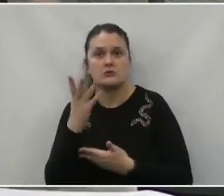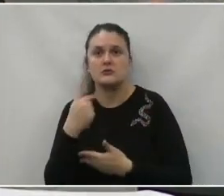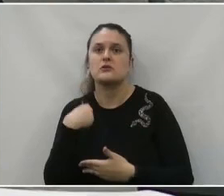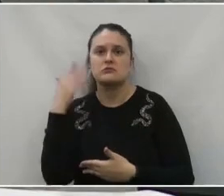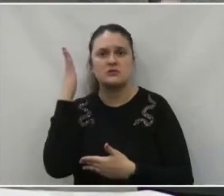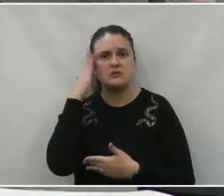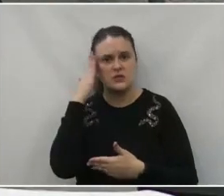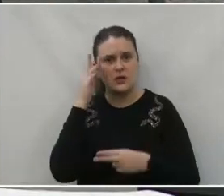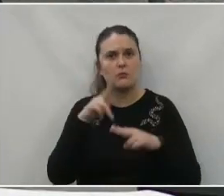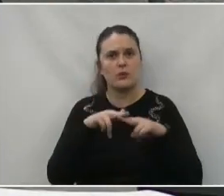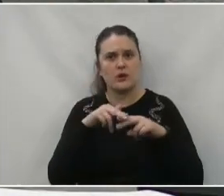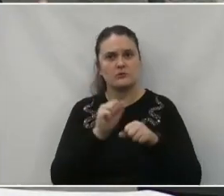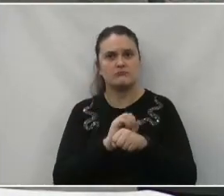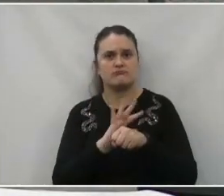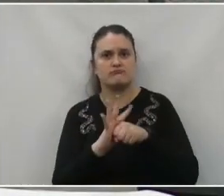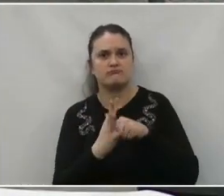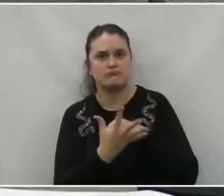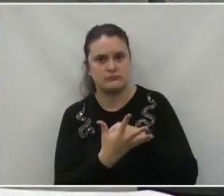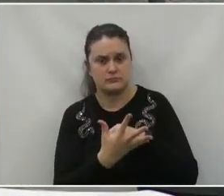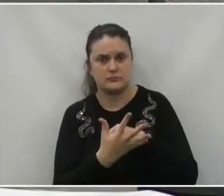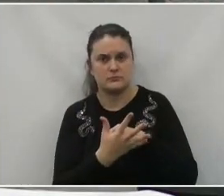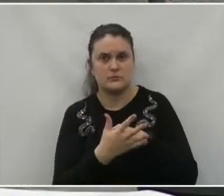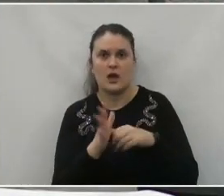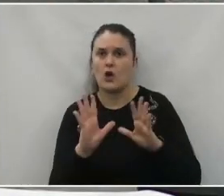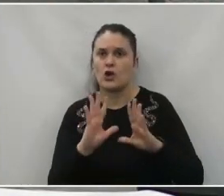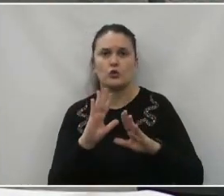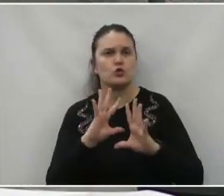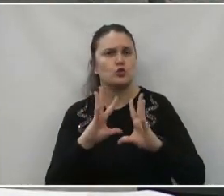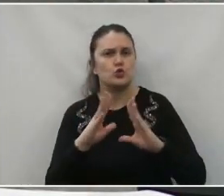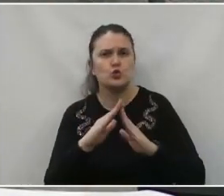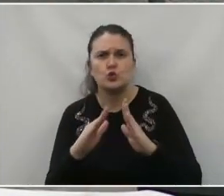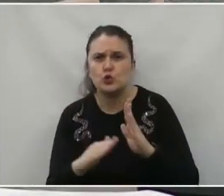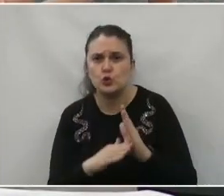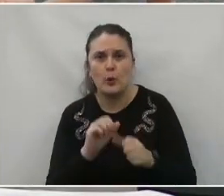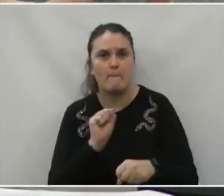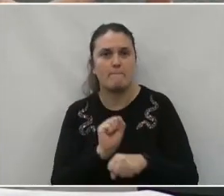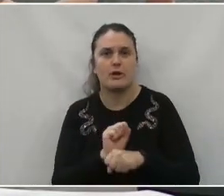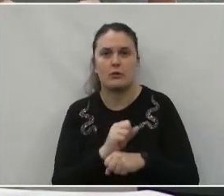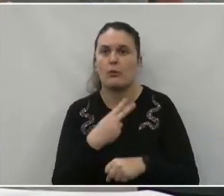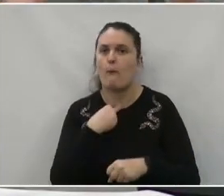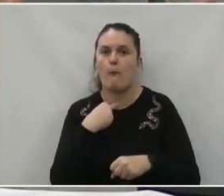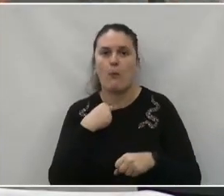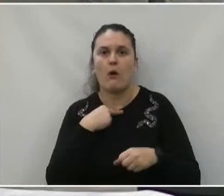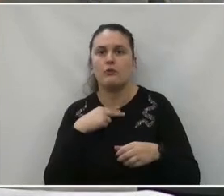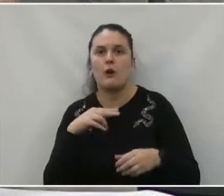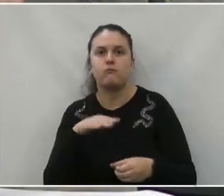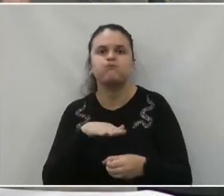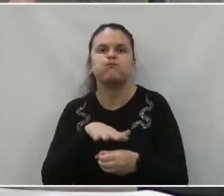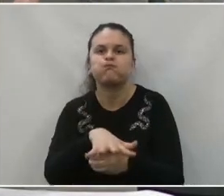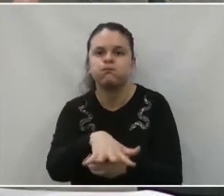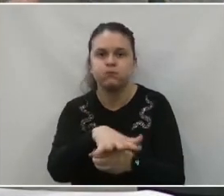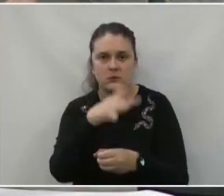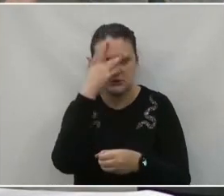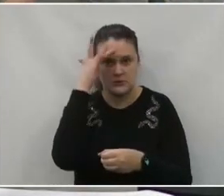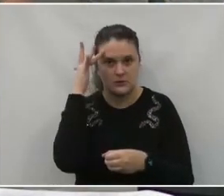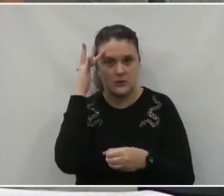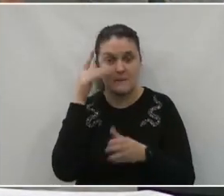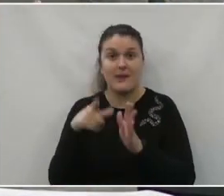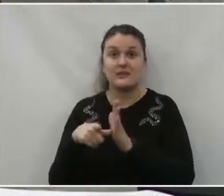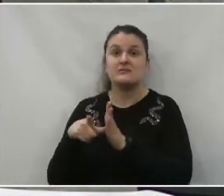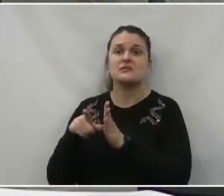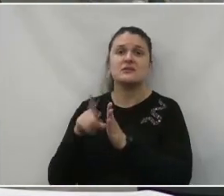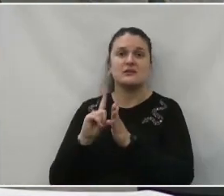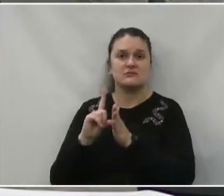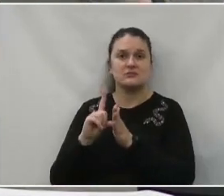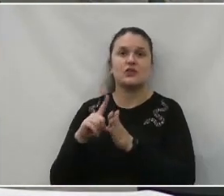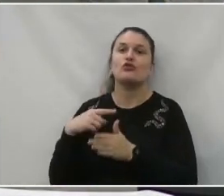nós estamos agora na pandemia. Está tudo parado. Não podemos aglomerar. Mas mesmo antes da pandemia,